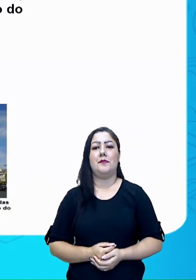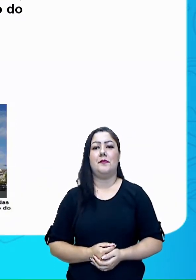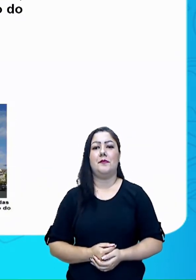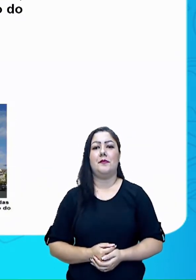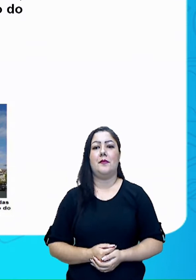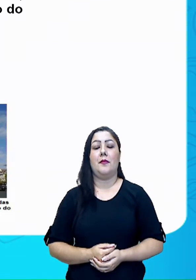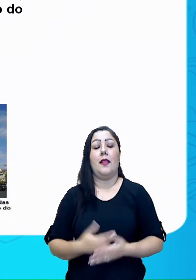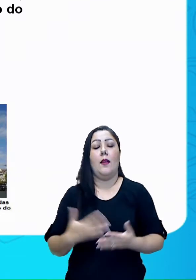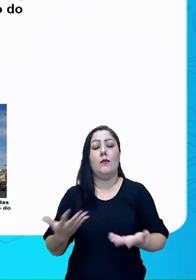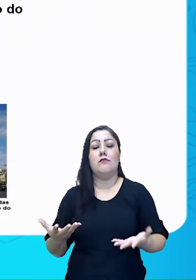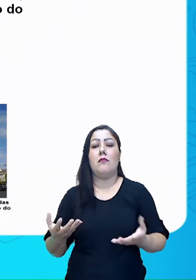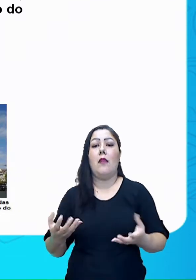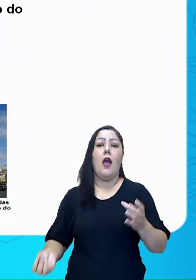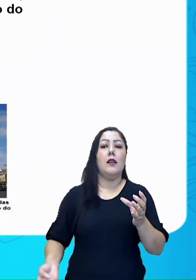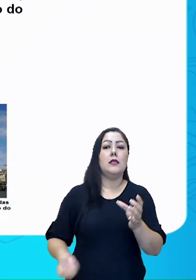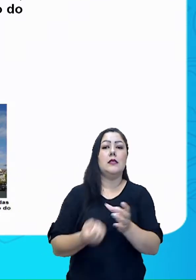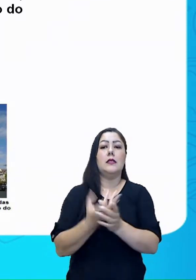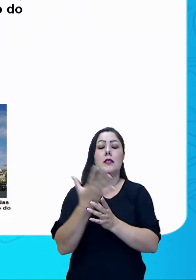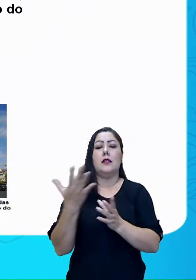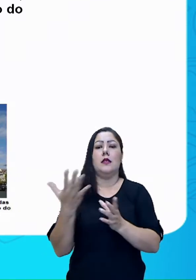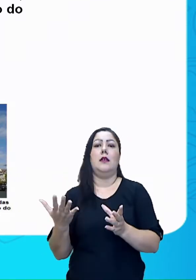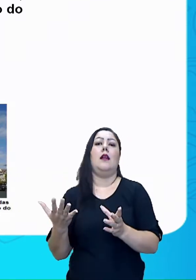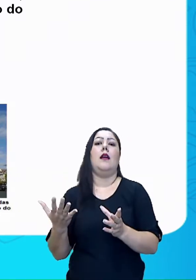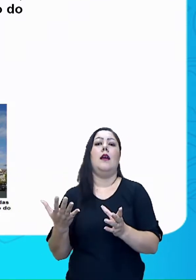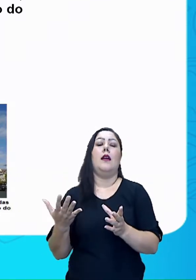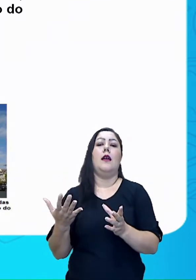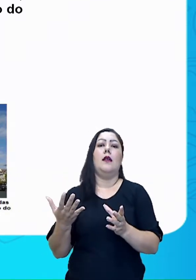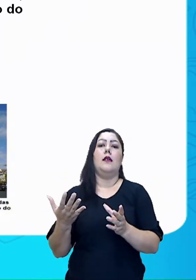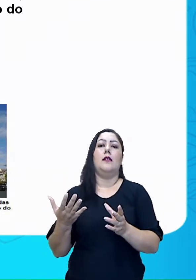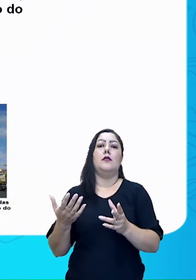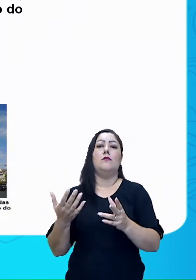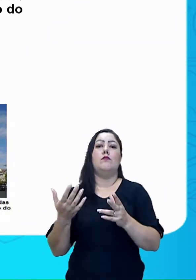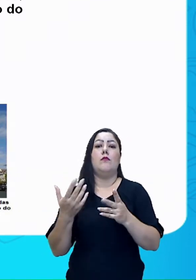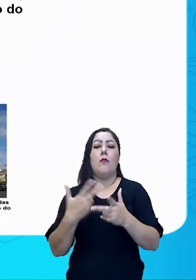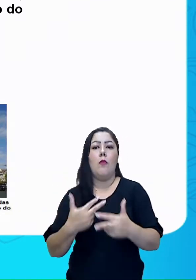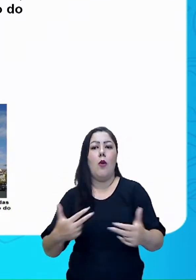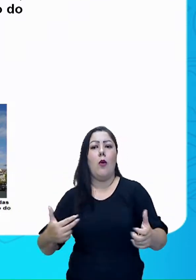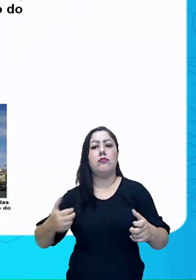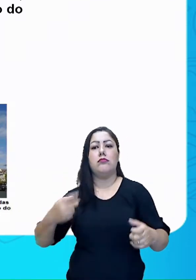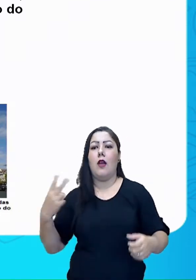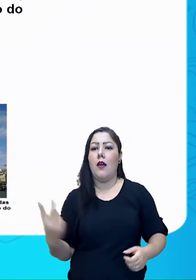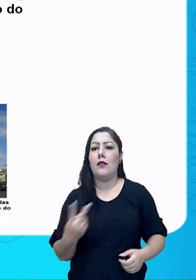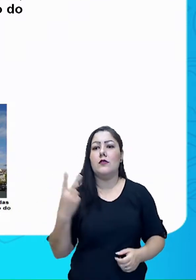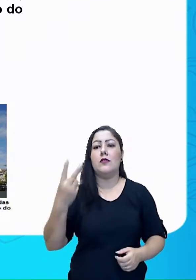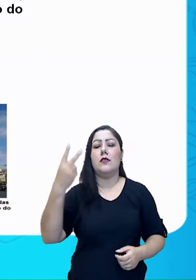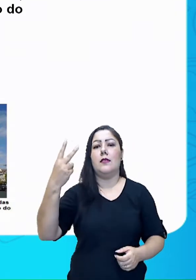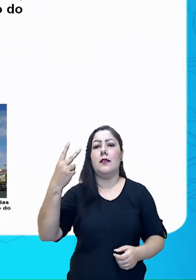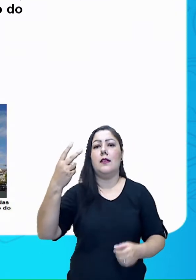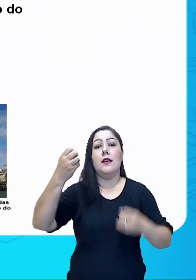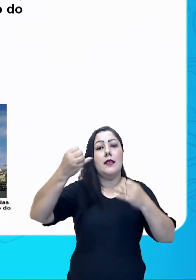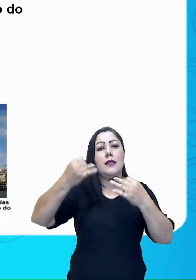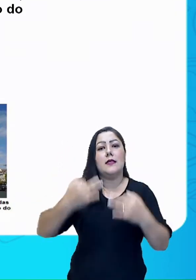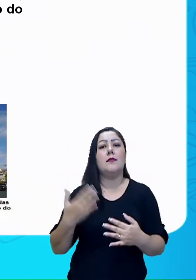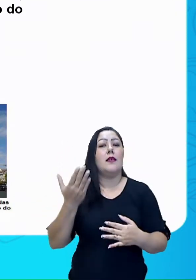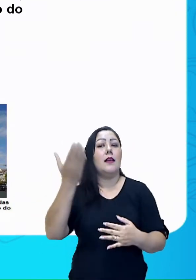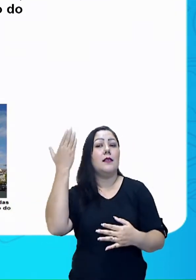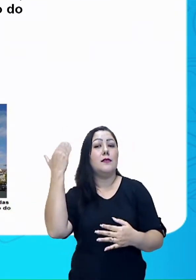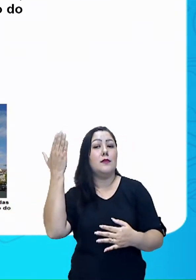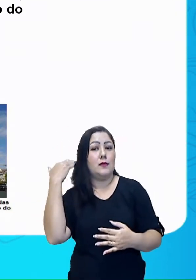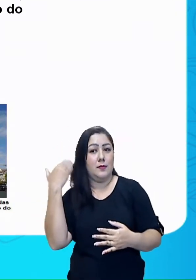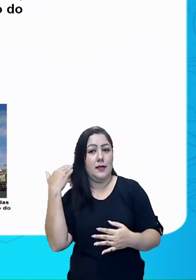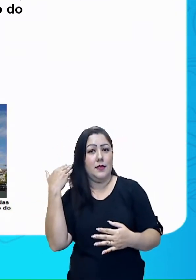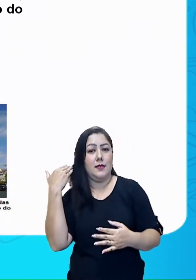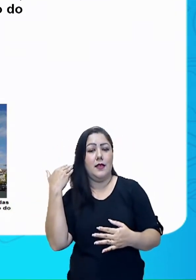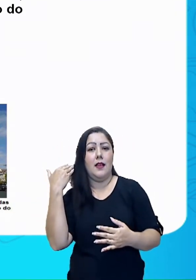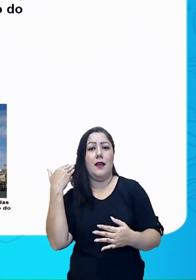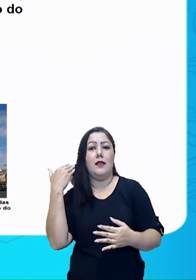A ideia de criar um patrimônio que contasse um pouco do passado surgiu após a Revolução Francesa,